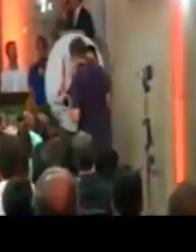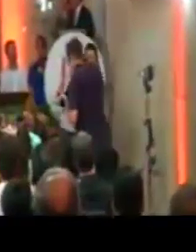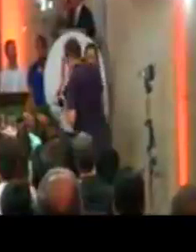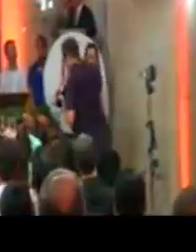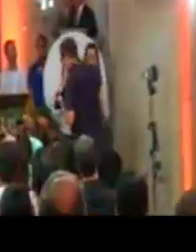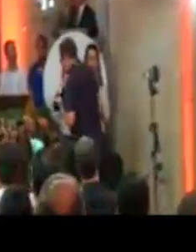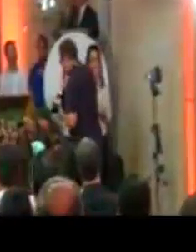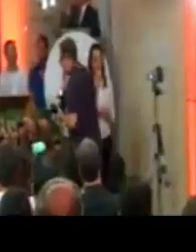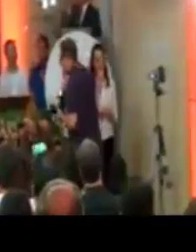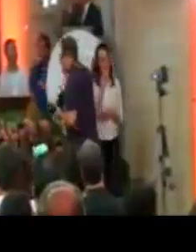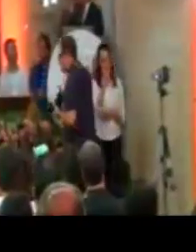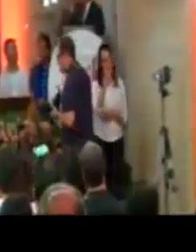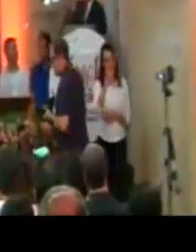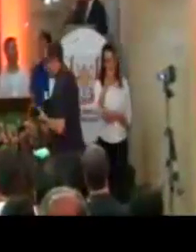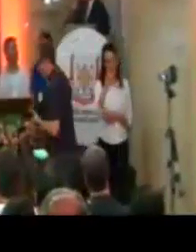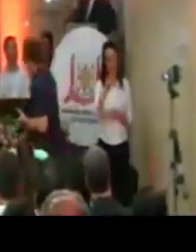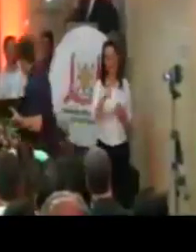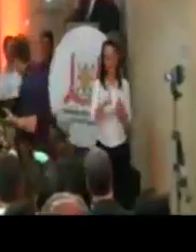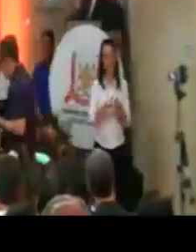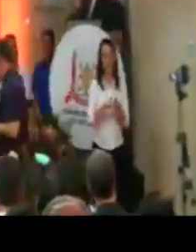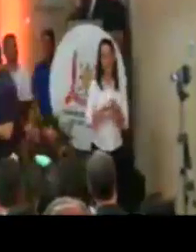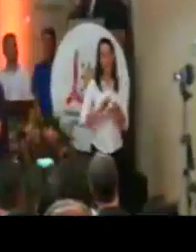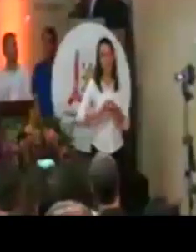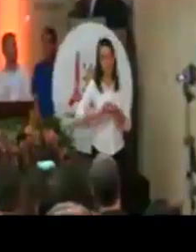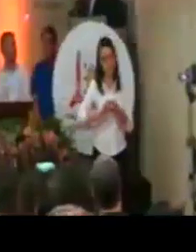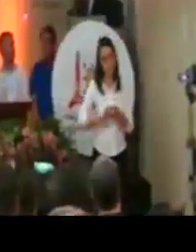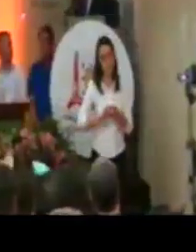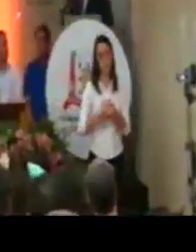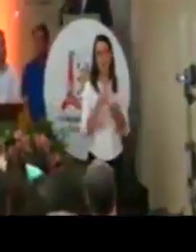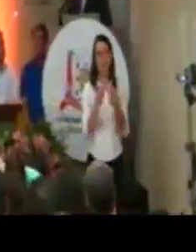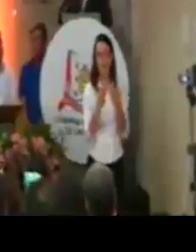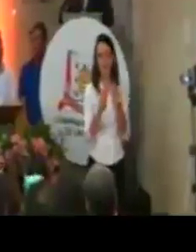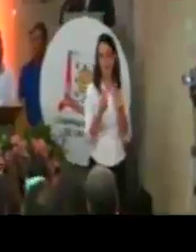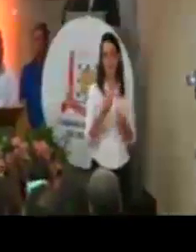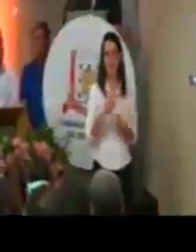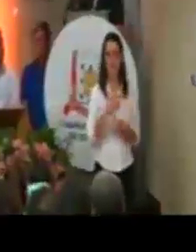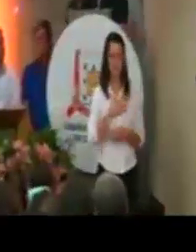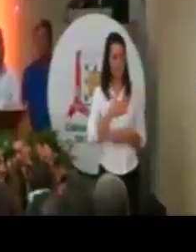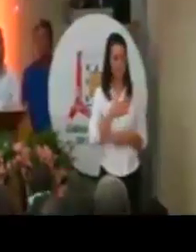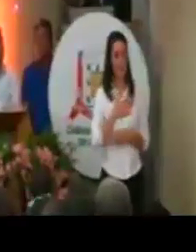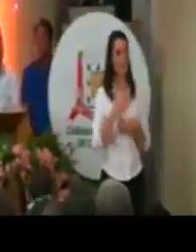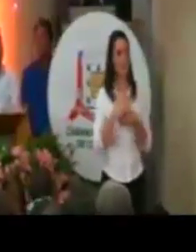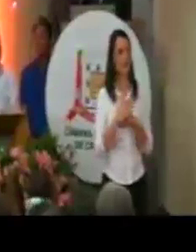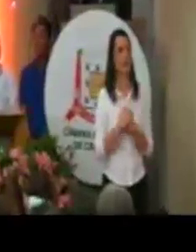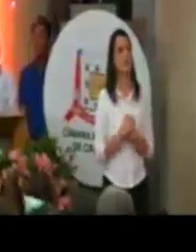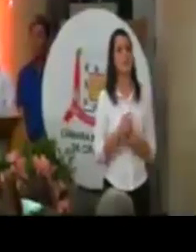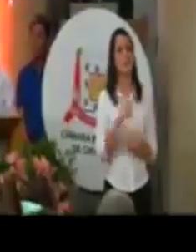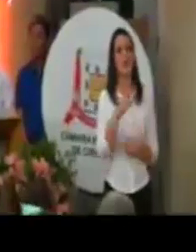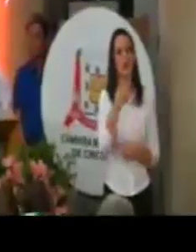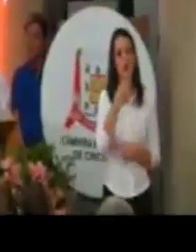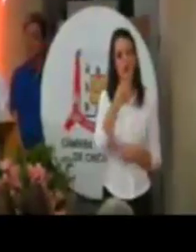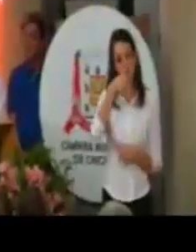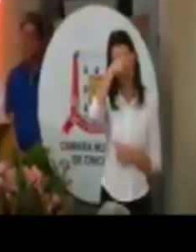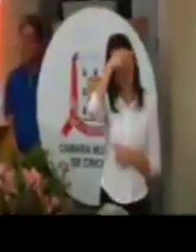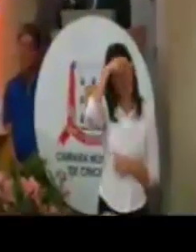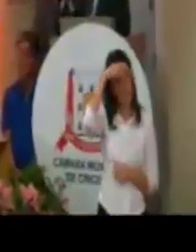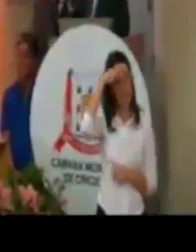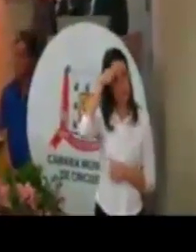amiga Tati Teixeira, saudar com muito carinho o nosso